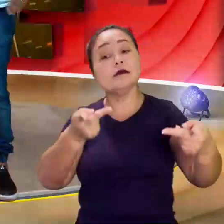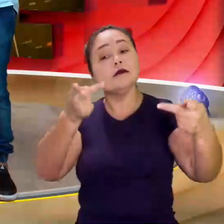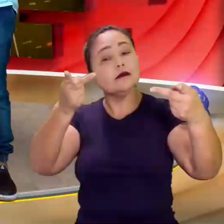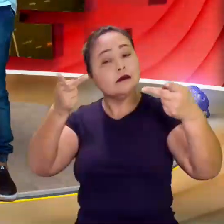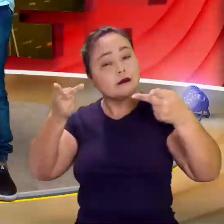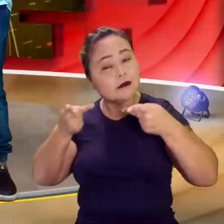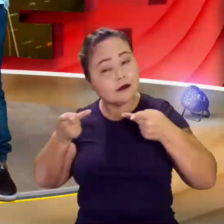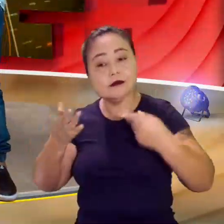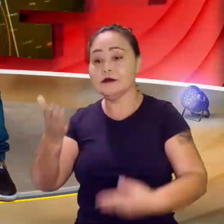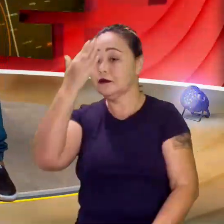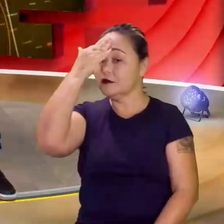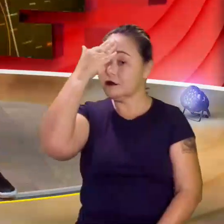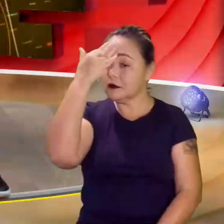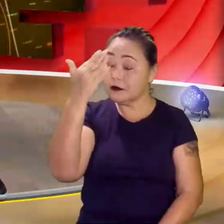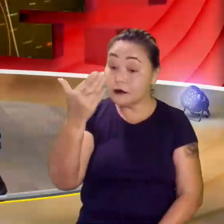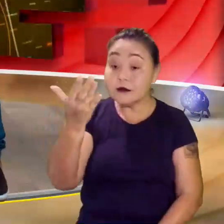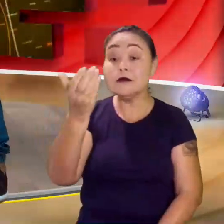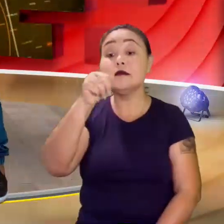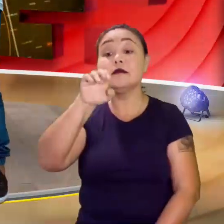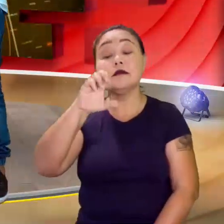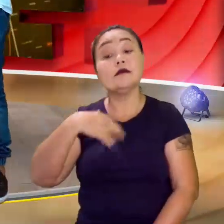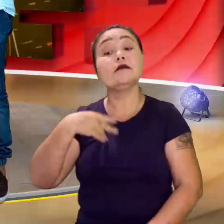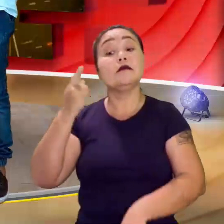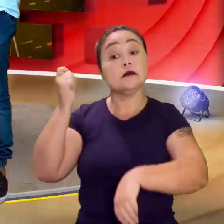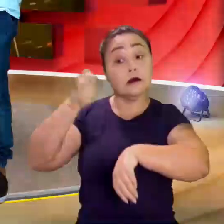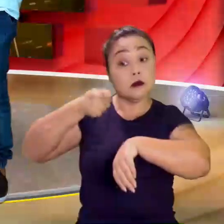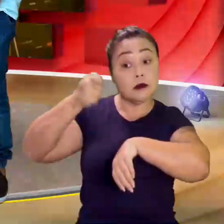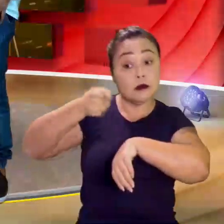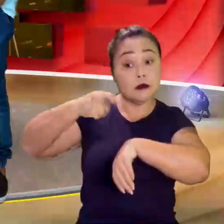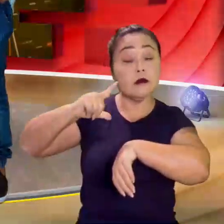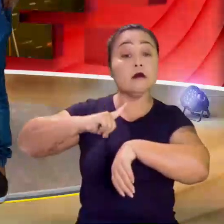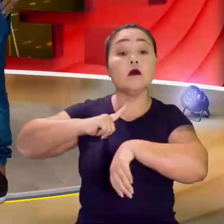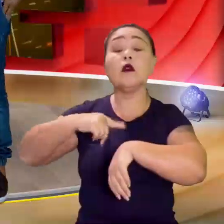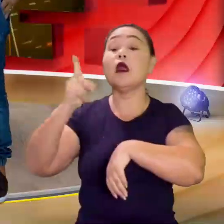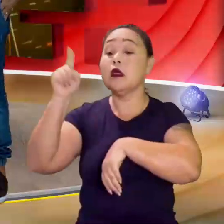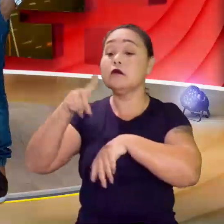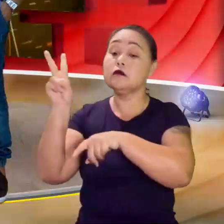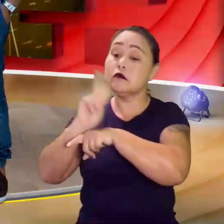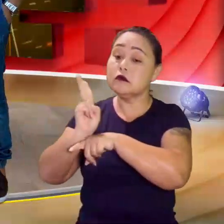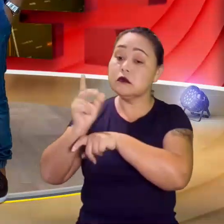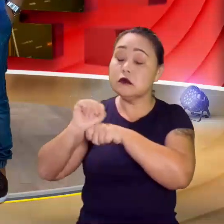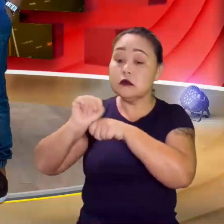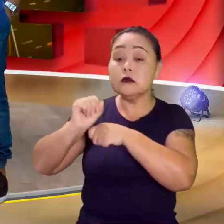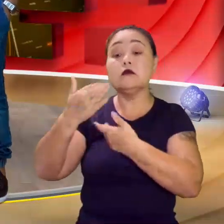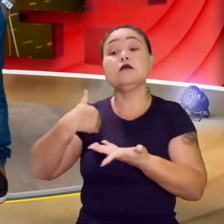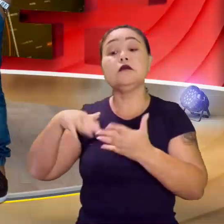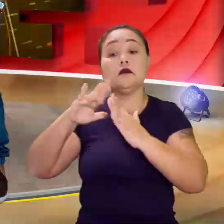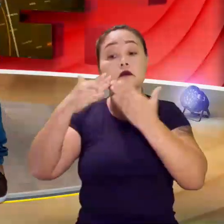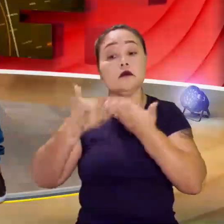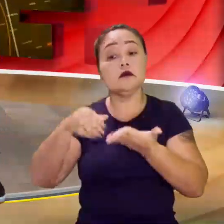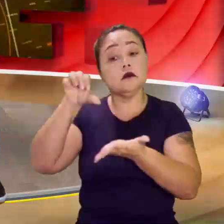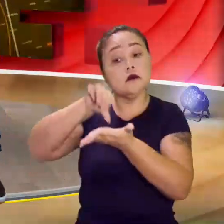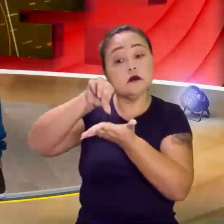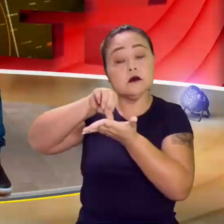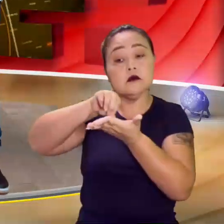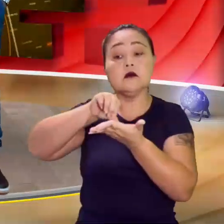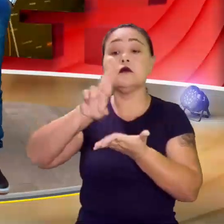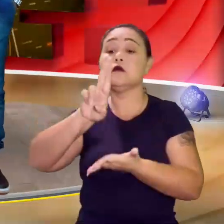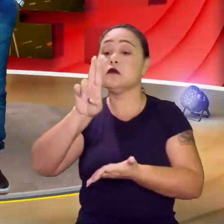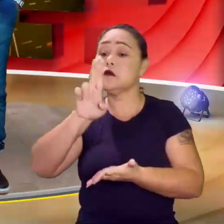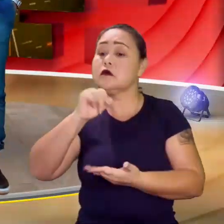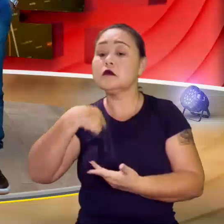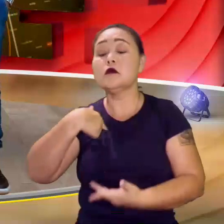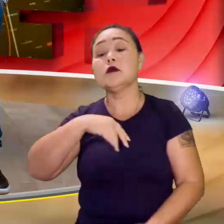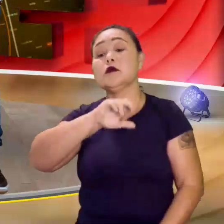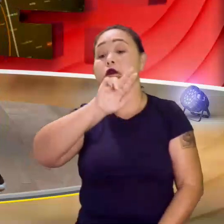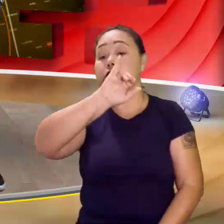bem-vinda! Obrigada! Na CRED Machadinho, né? Ela é supervisora na escola sede lá, como que chama mesmo a escola? A Escola Joaquim